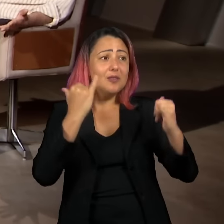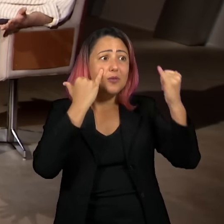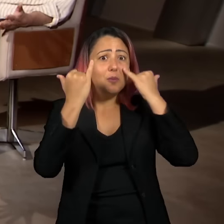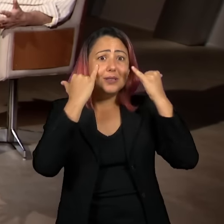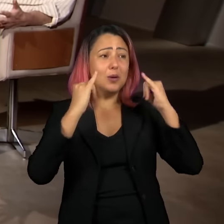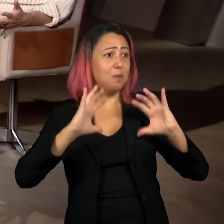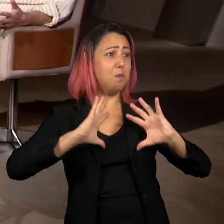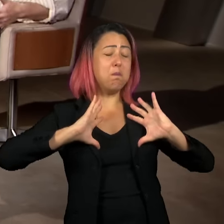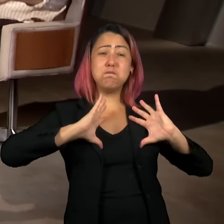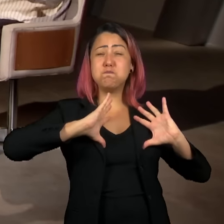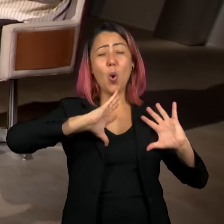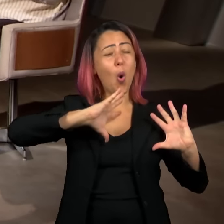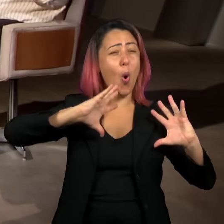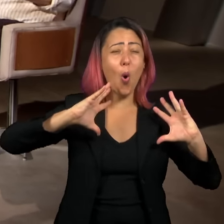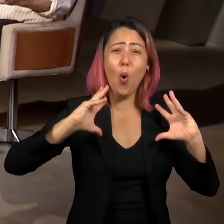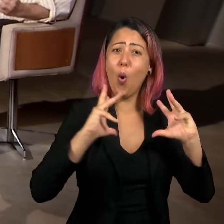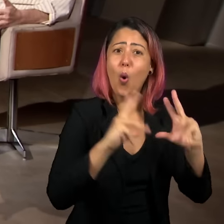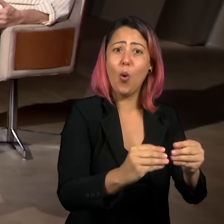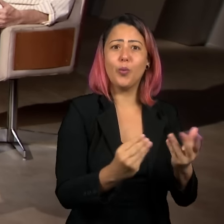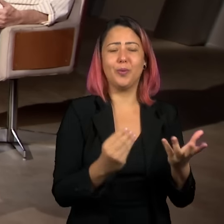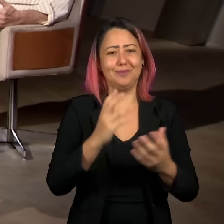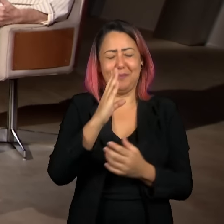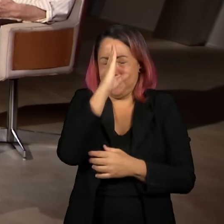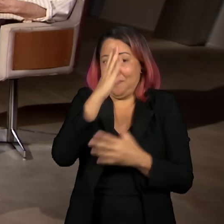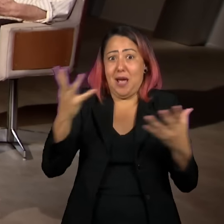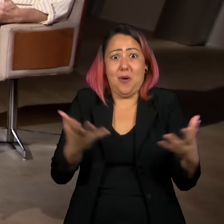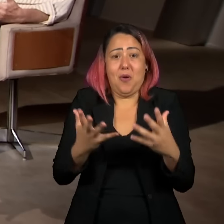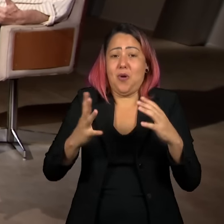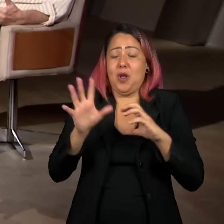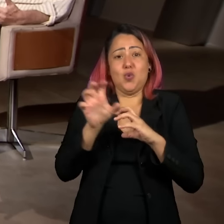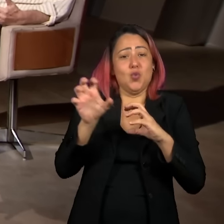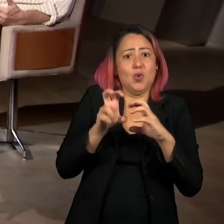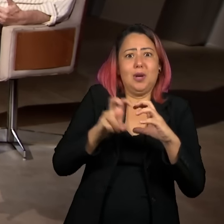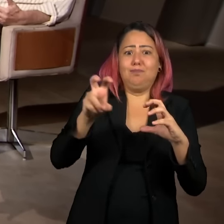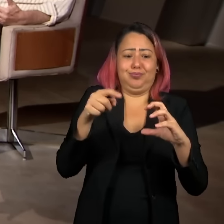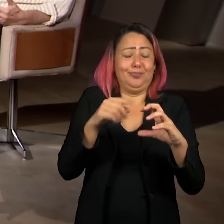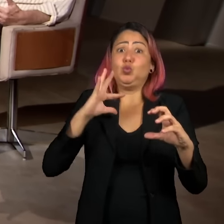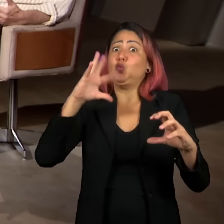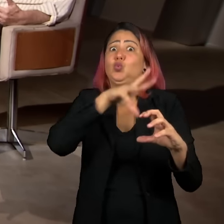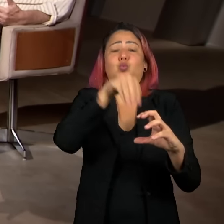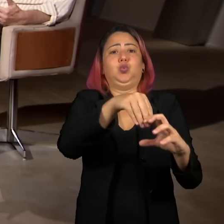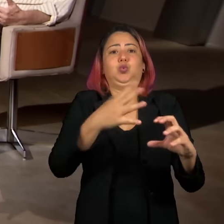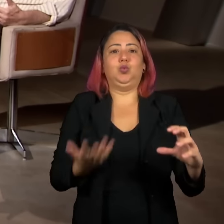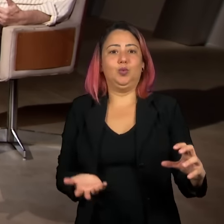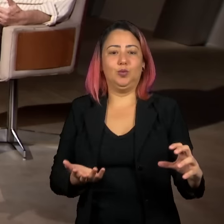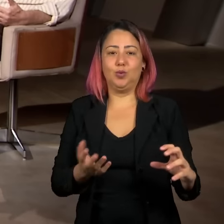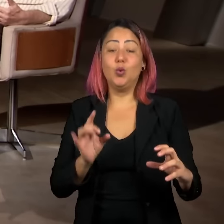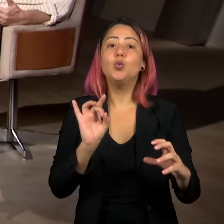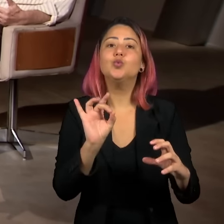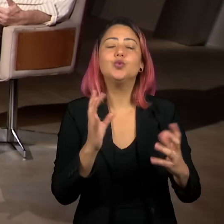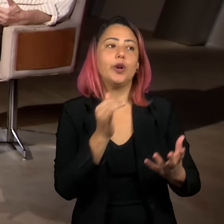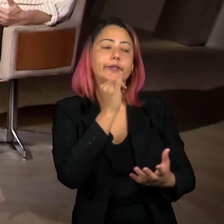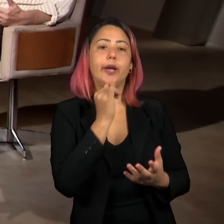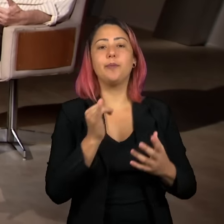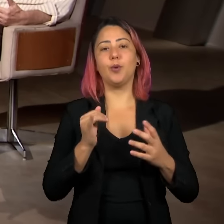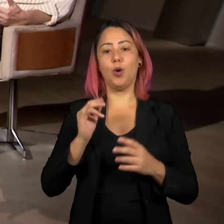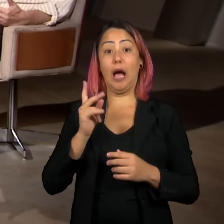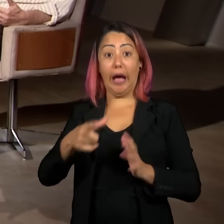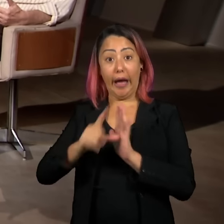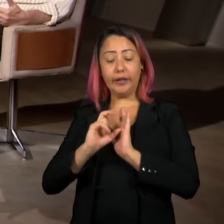imagina D mais agora com o chat GBT que não só é o problema da transmissão né que o professor